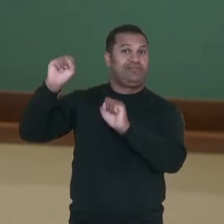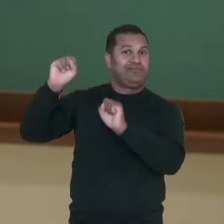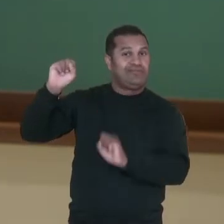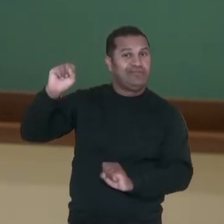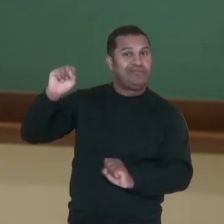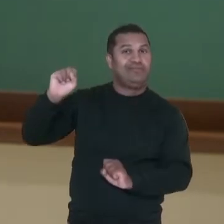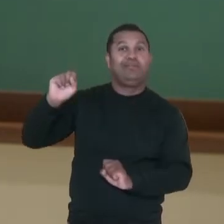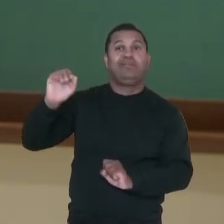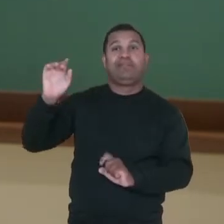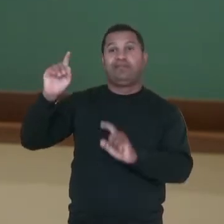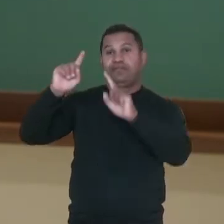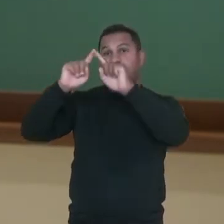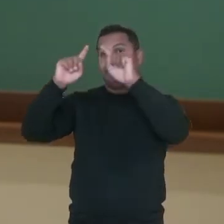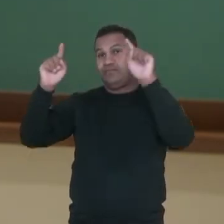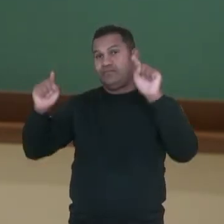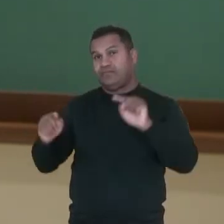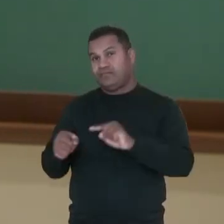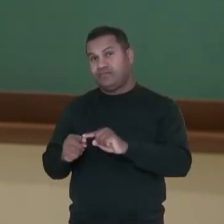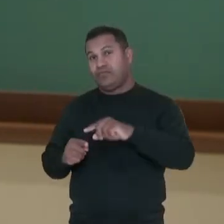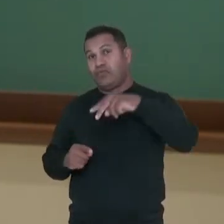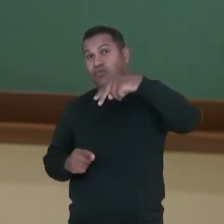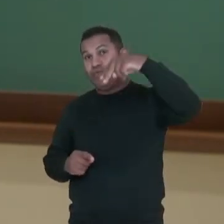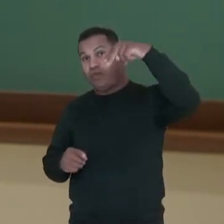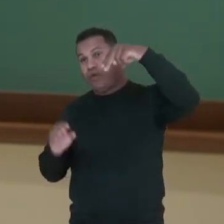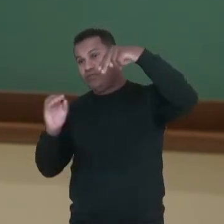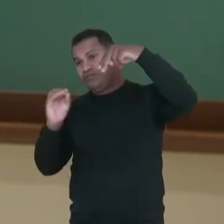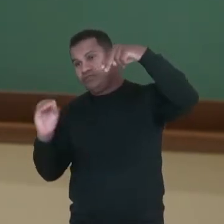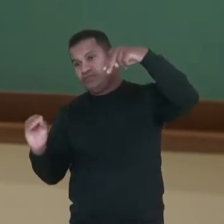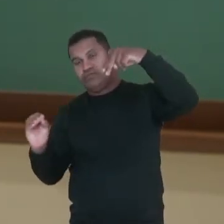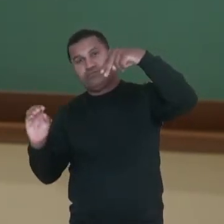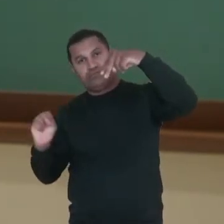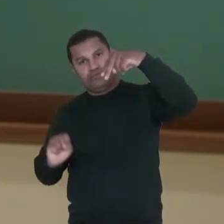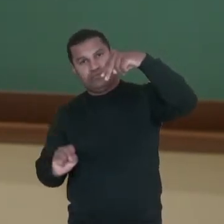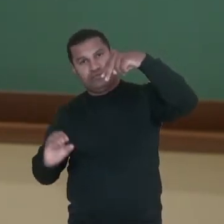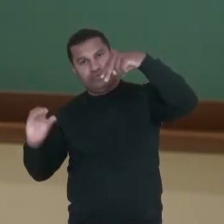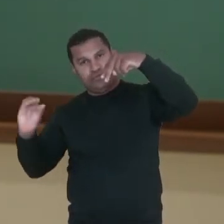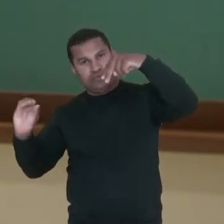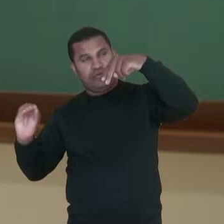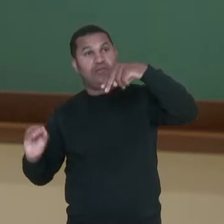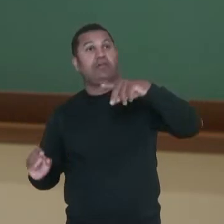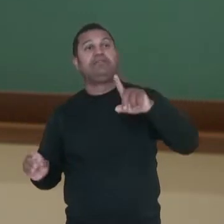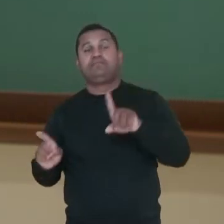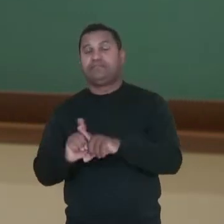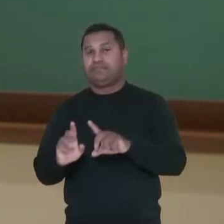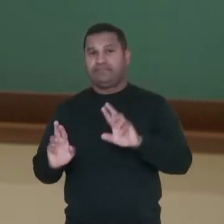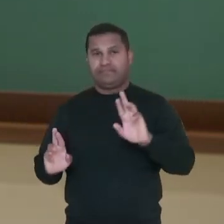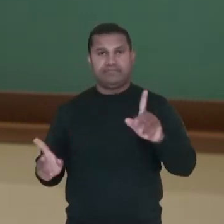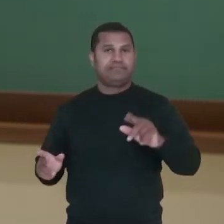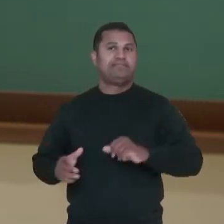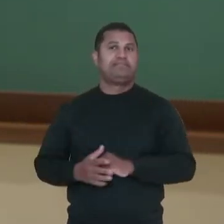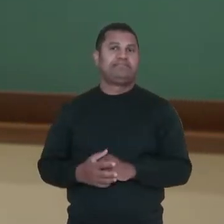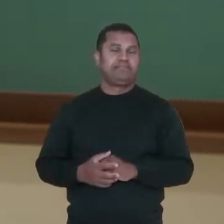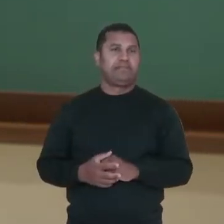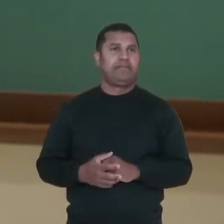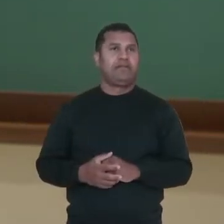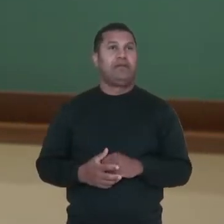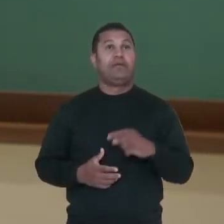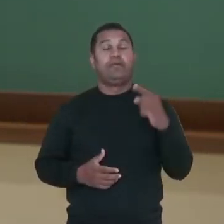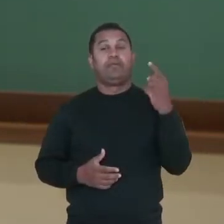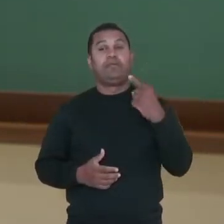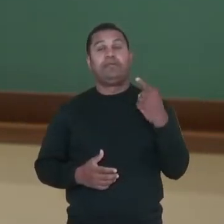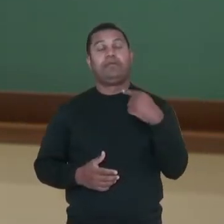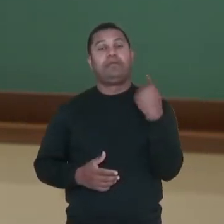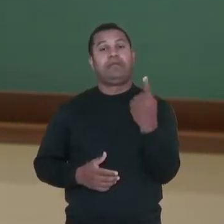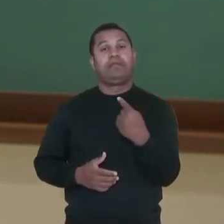como o Norte é diferente do Sudeste e assim por diante, ok? Então nós iremos analisar então alguns desses índices, começando então